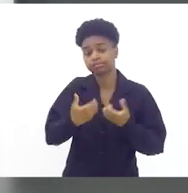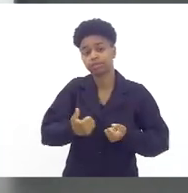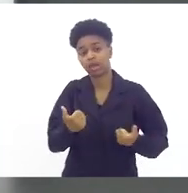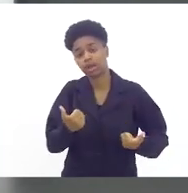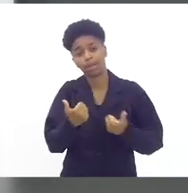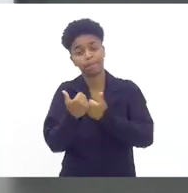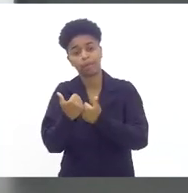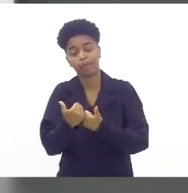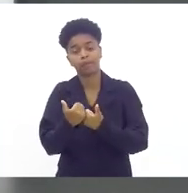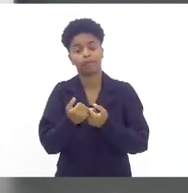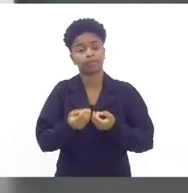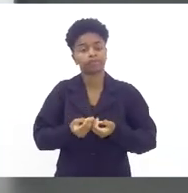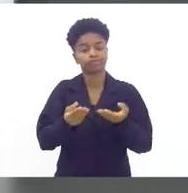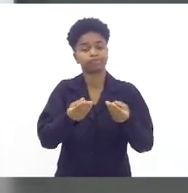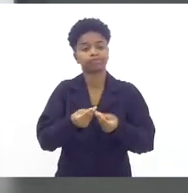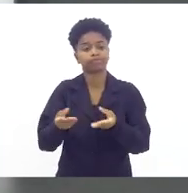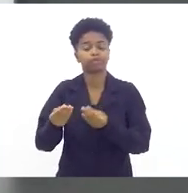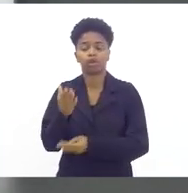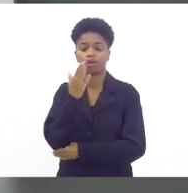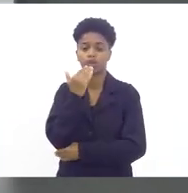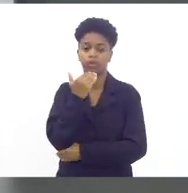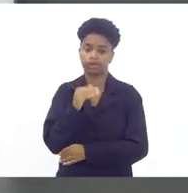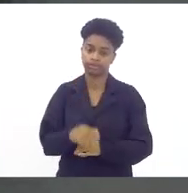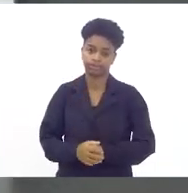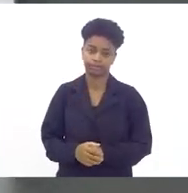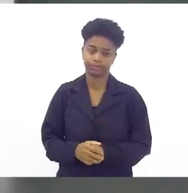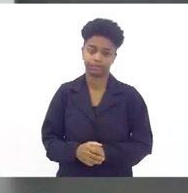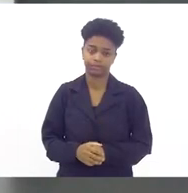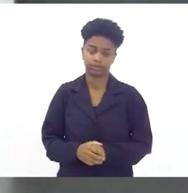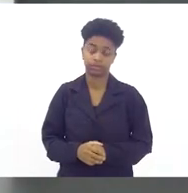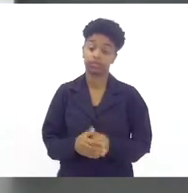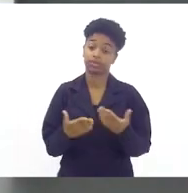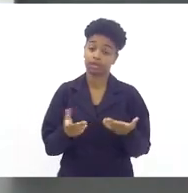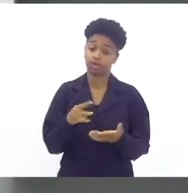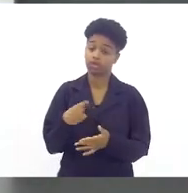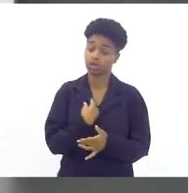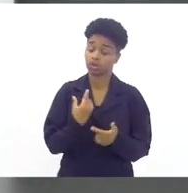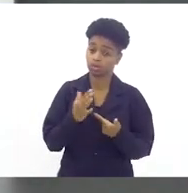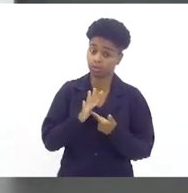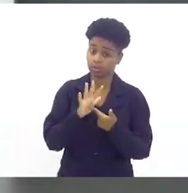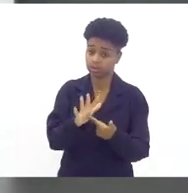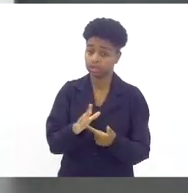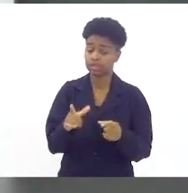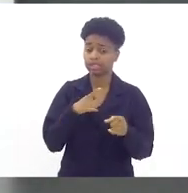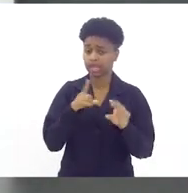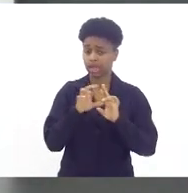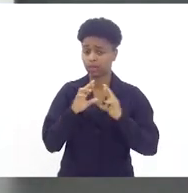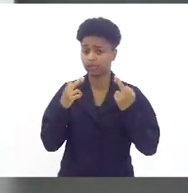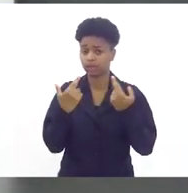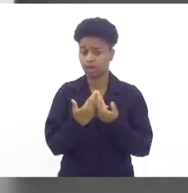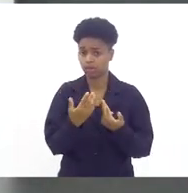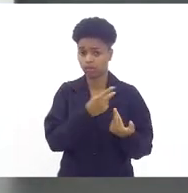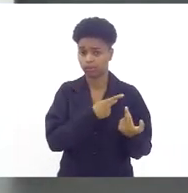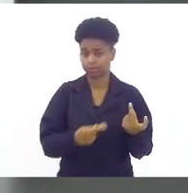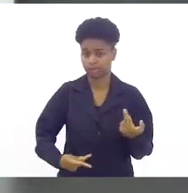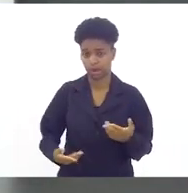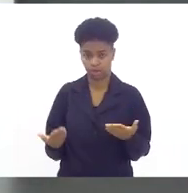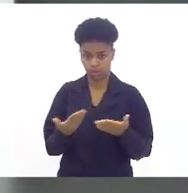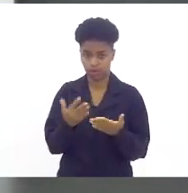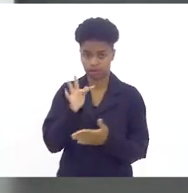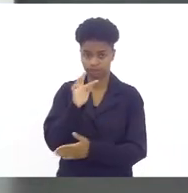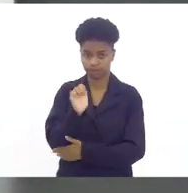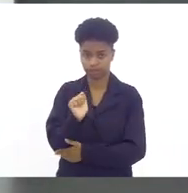nós queremos destacar que tivemos reunião com a presidente da Faetec a atual presidente da Faetec